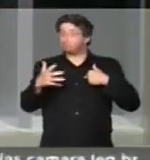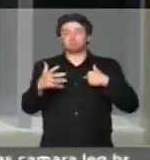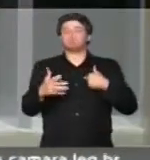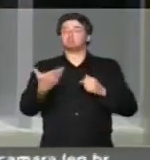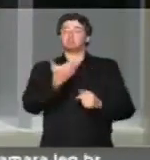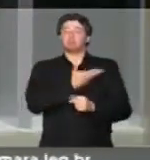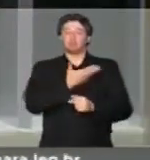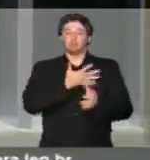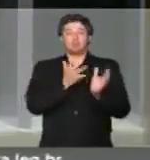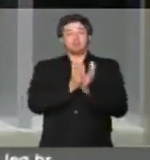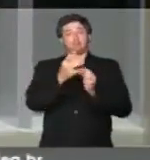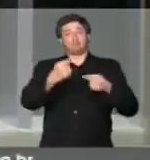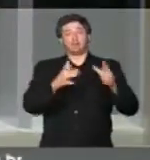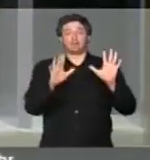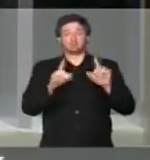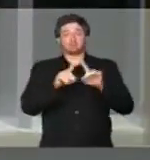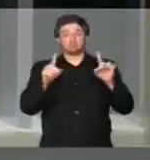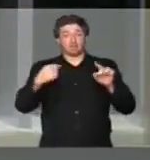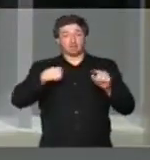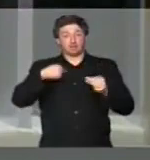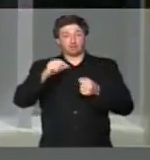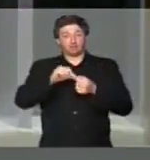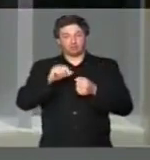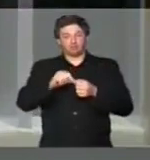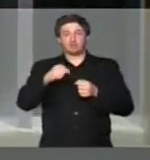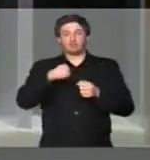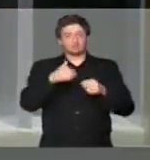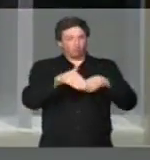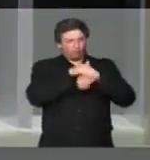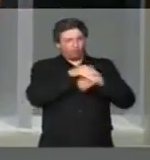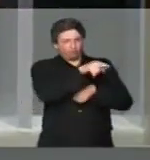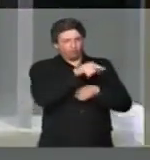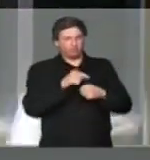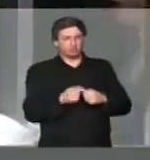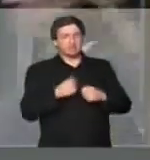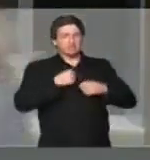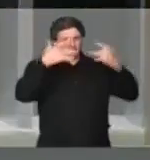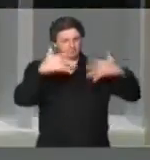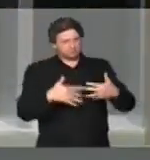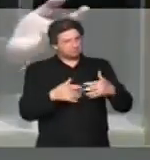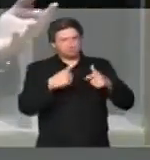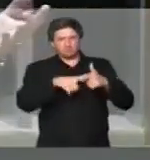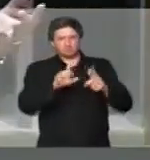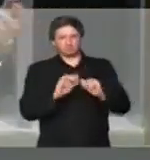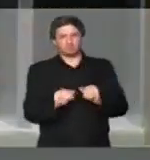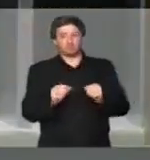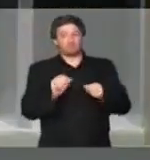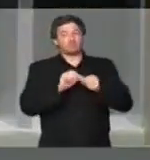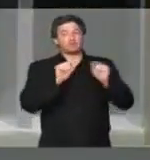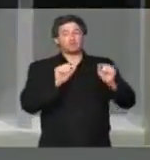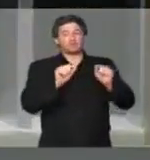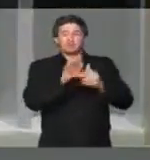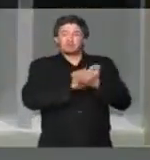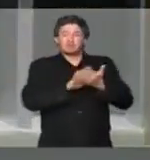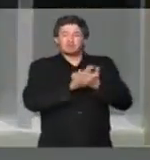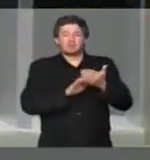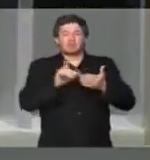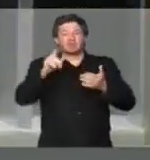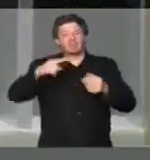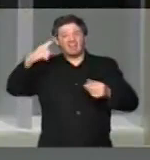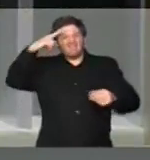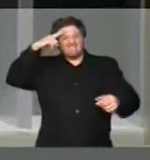são colegas do partido Mas o que eu viesse fazer eu falo com o senhor com você fez nada é uma peça